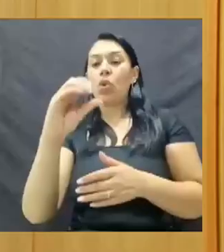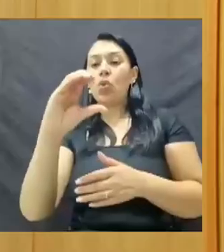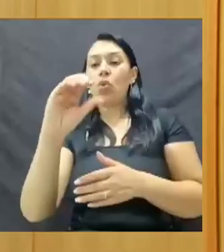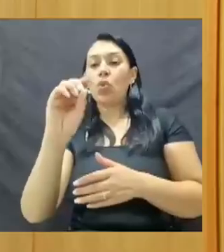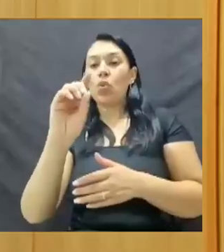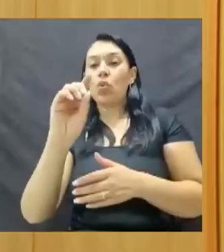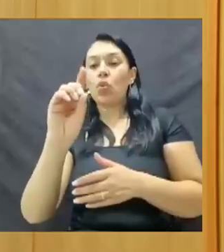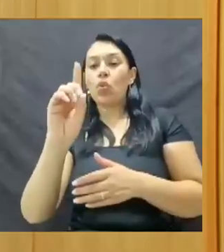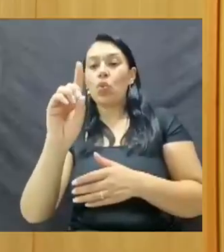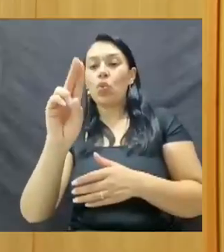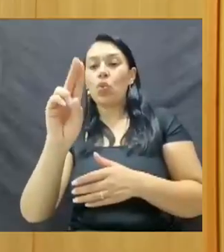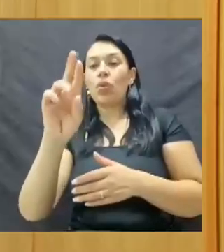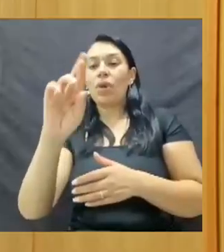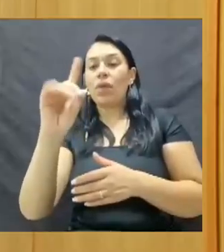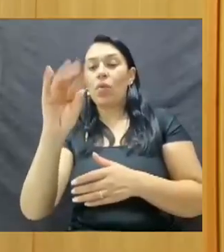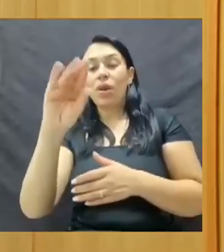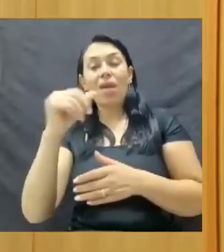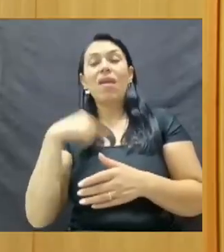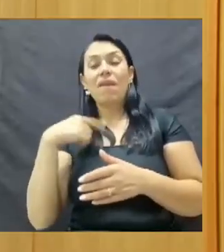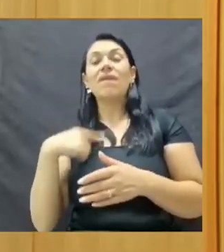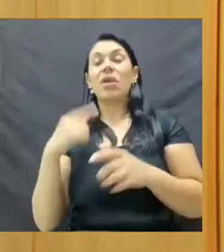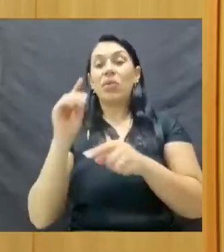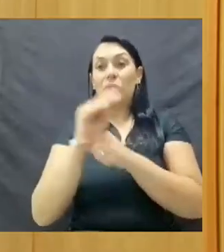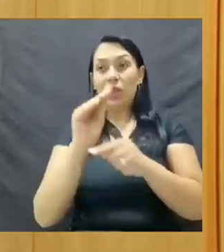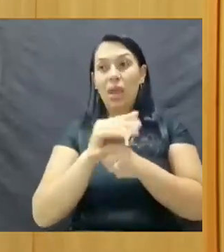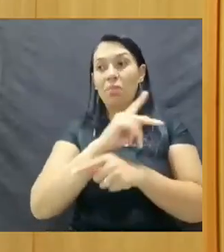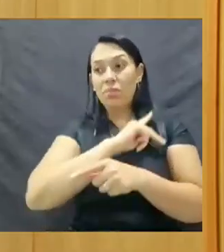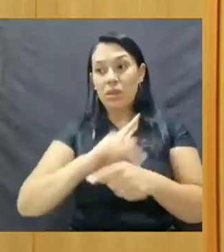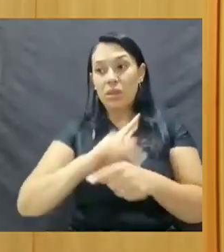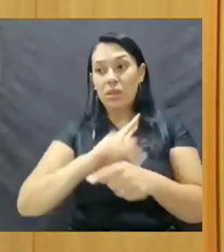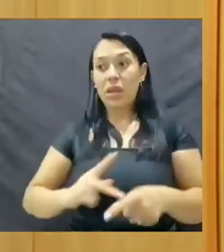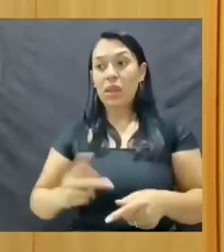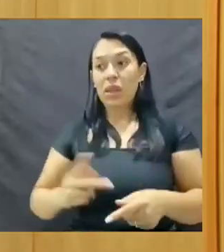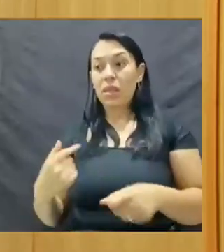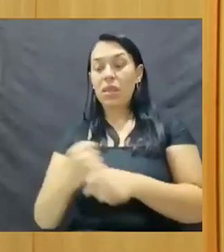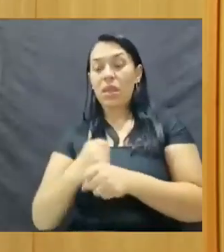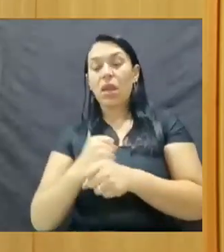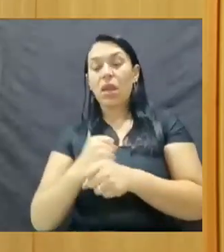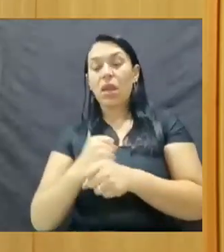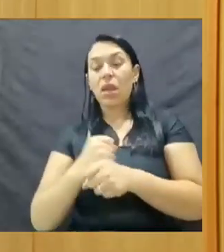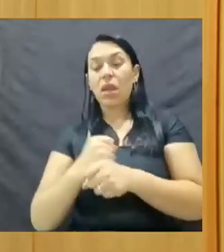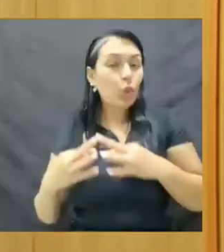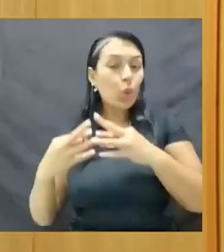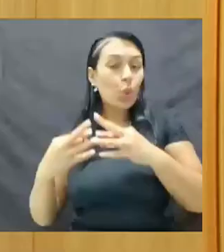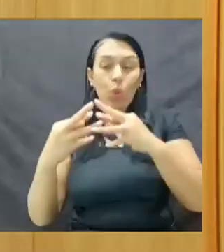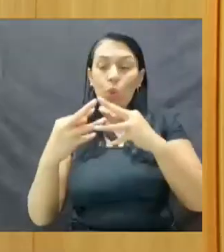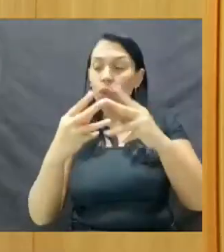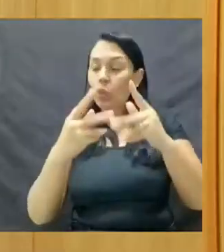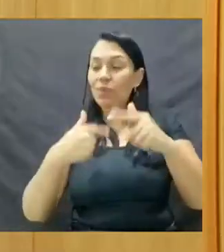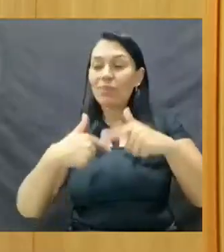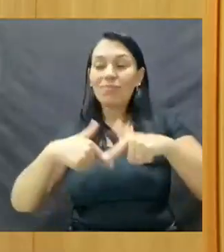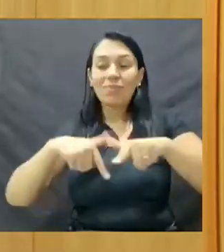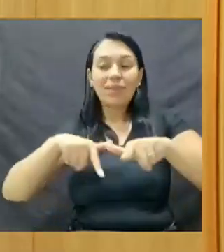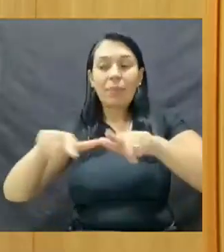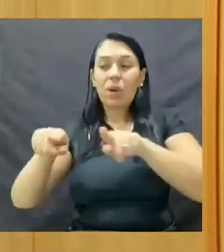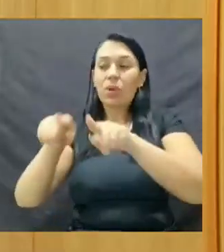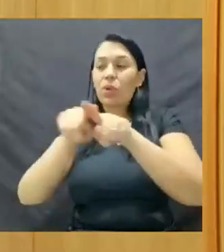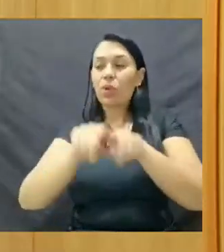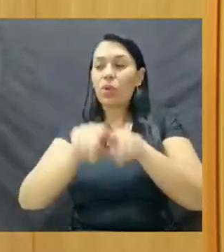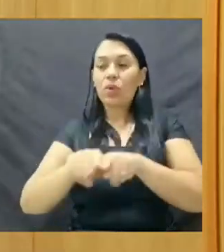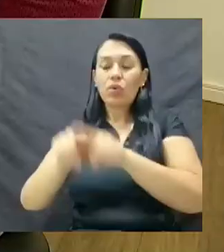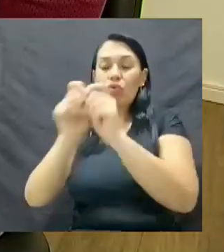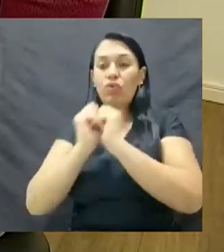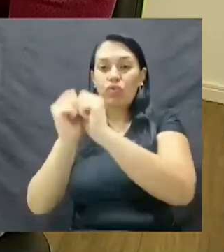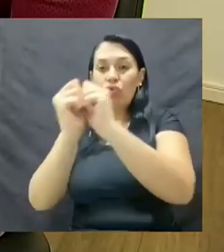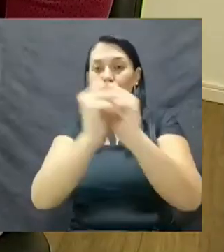contas do presidente desse ano. Então, assim, todo mundo trabalha junto, sabe, então, assim, a diretoria geral acaba estando